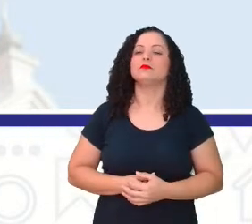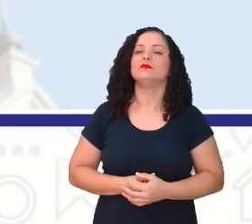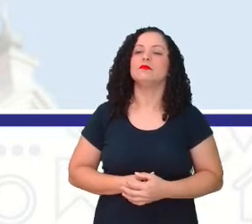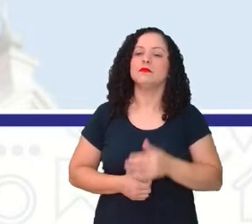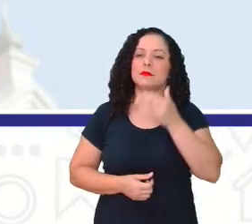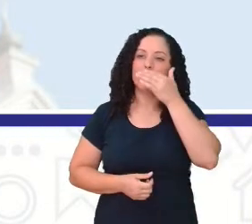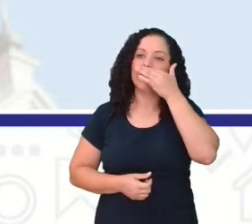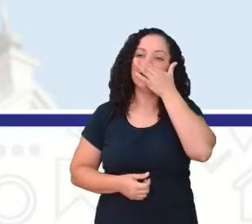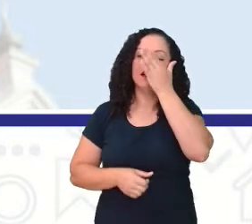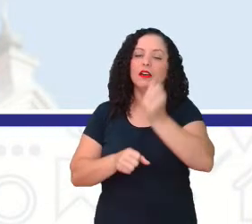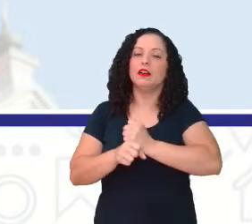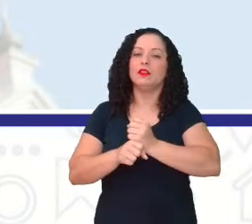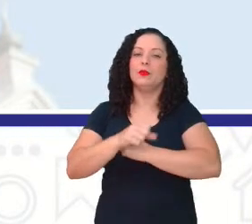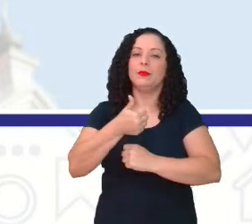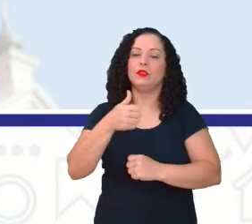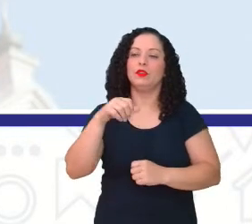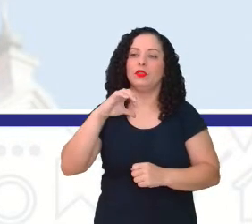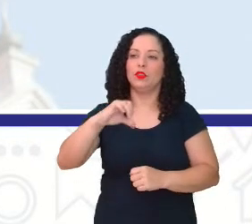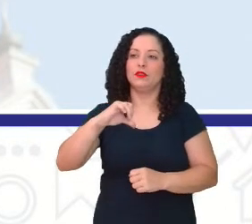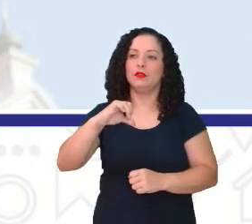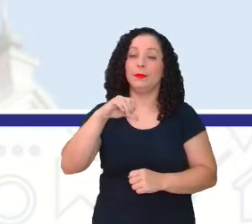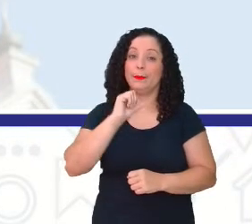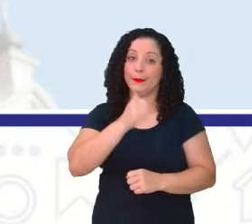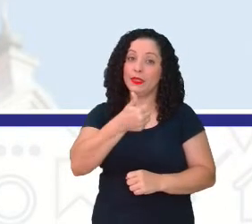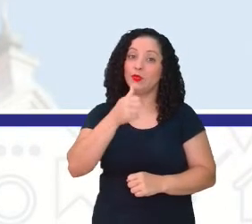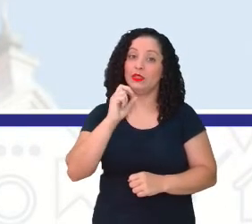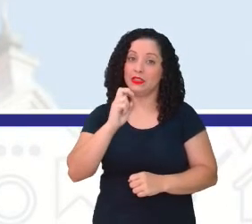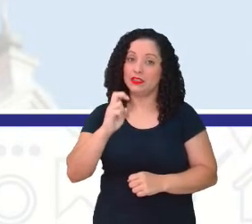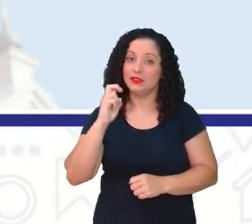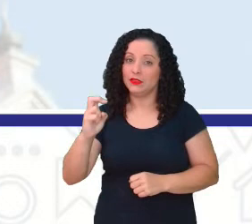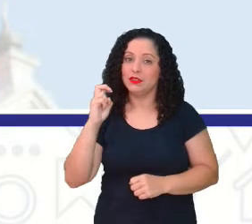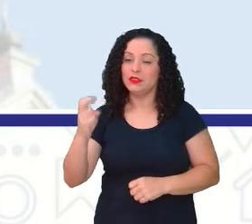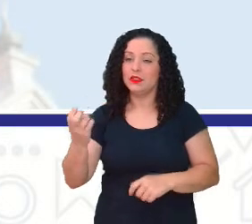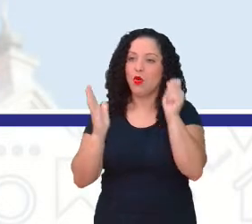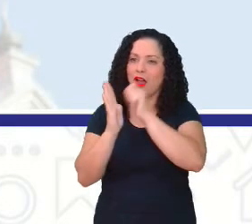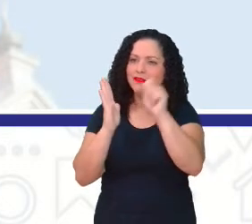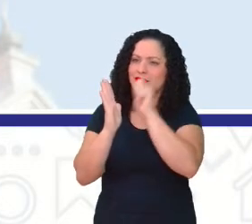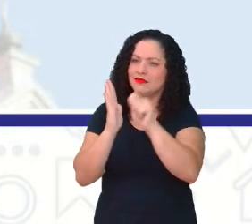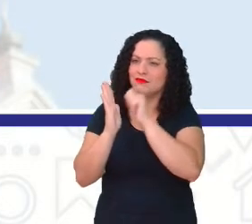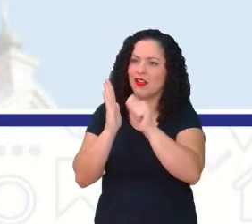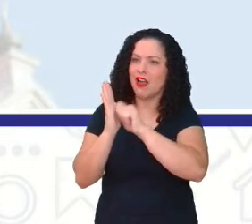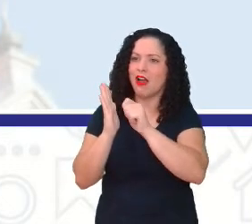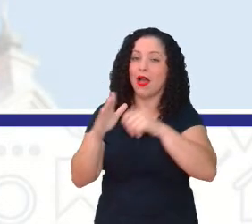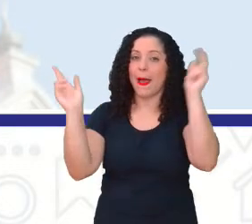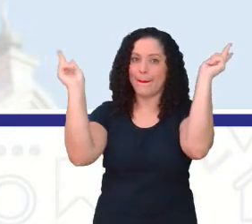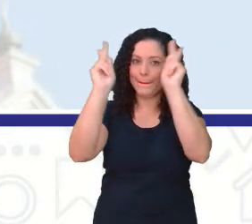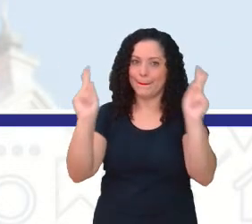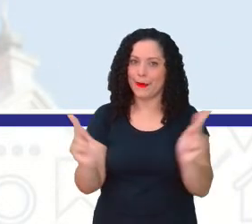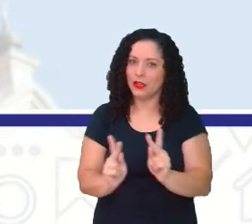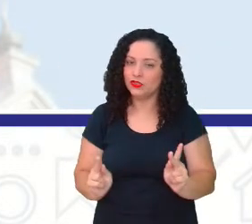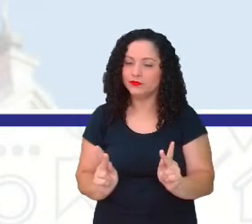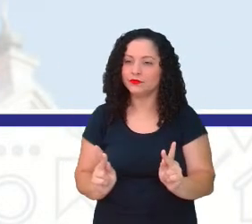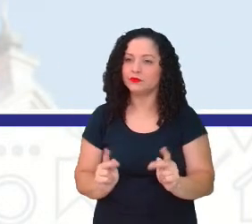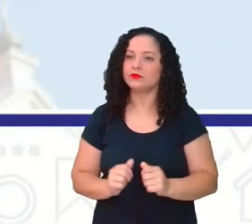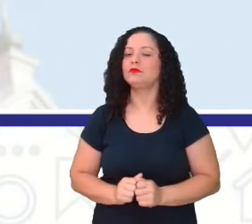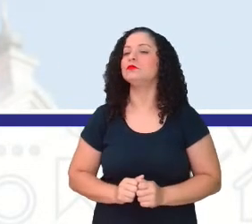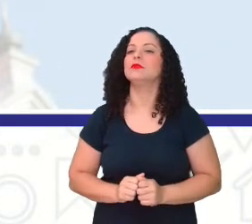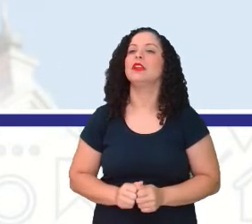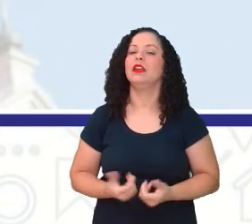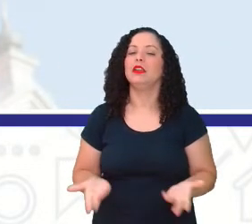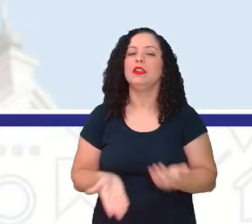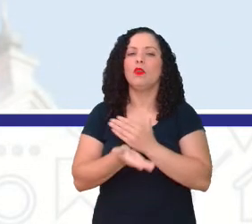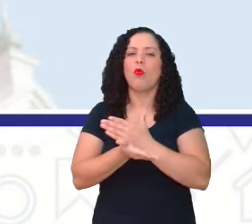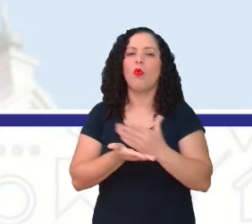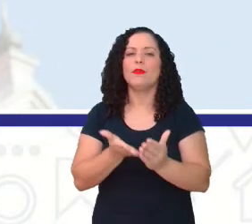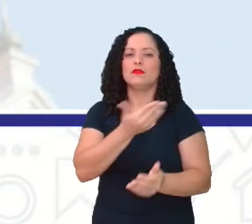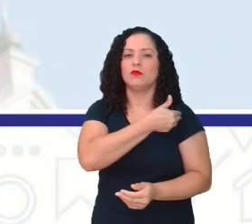né, em 1555, onde, a partir dela, o que é que a gente passa a ver? Assumia um governante, ele escolhia a